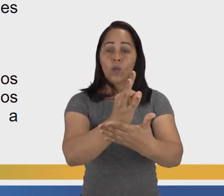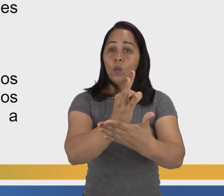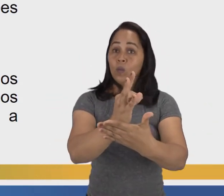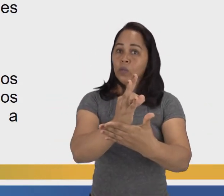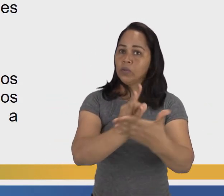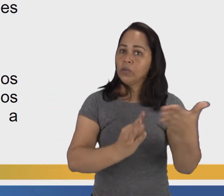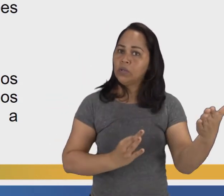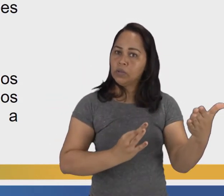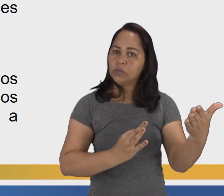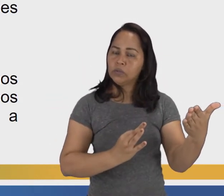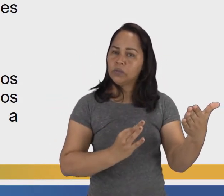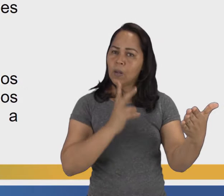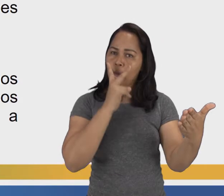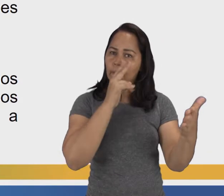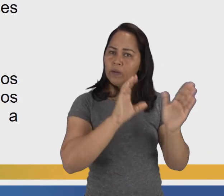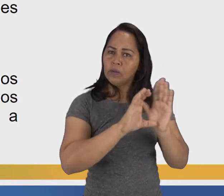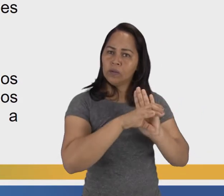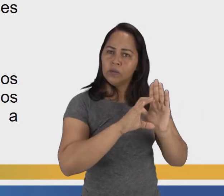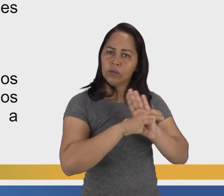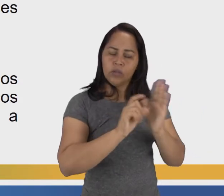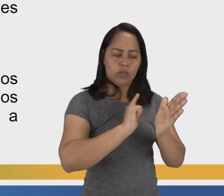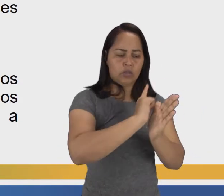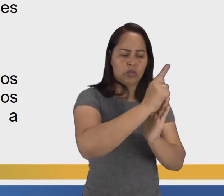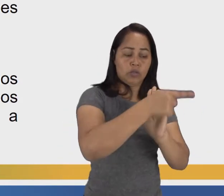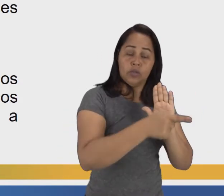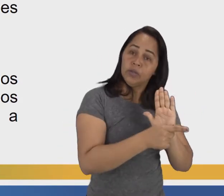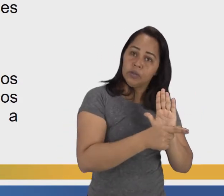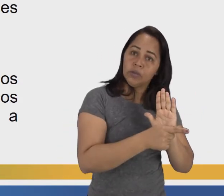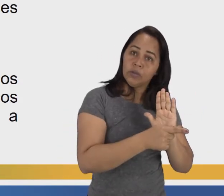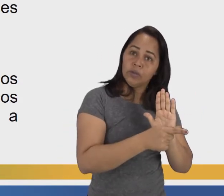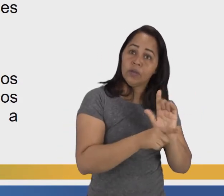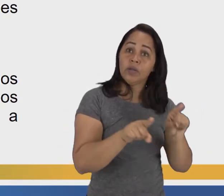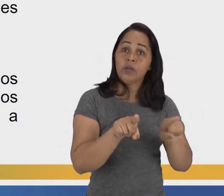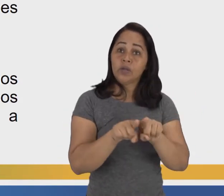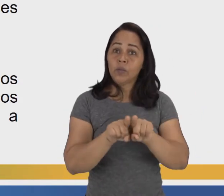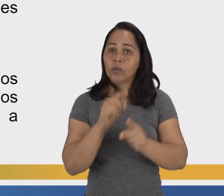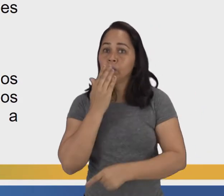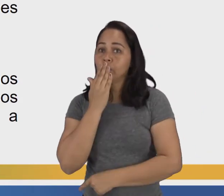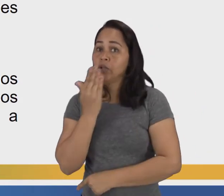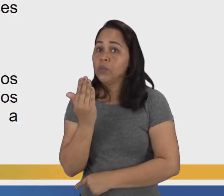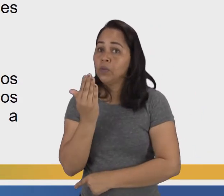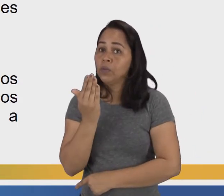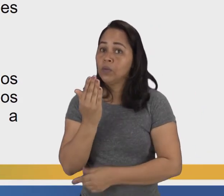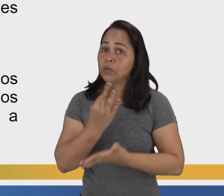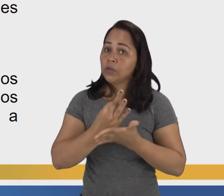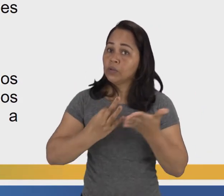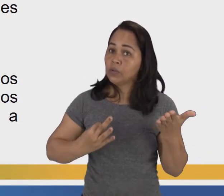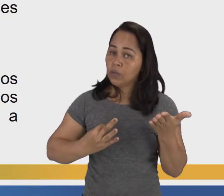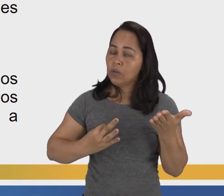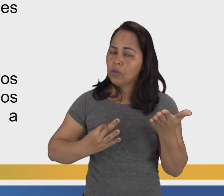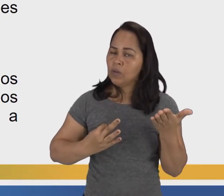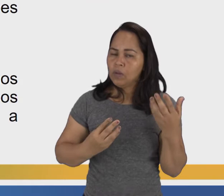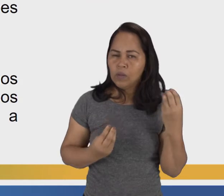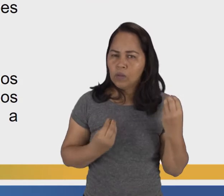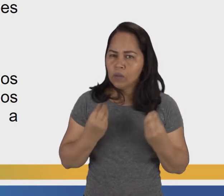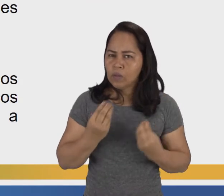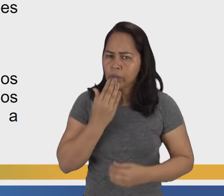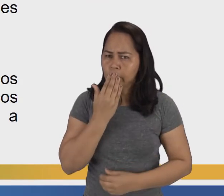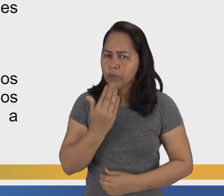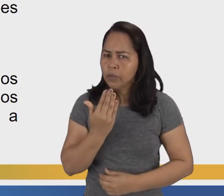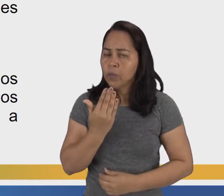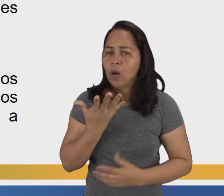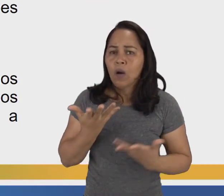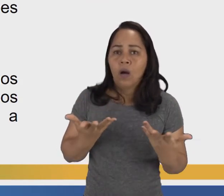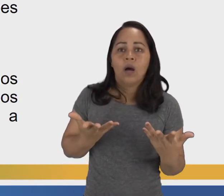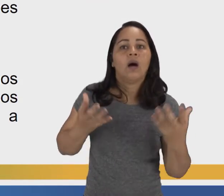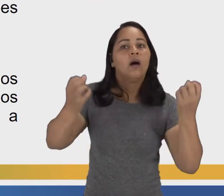conceitos próximos: o de gênero do discurso e o de tipo textual. Quanto aos gêneros, você já aprendeu que